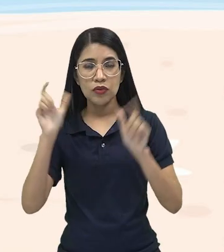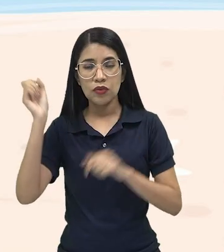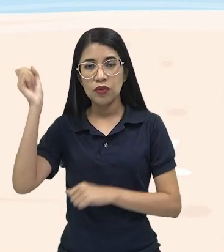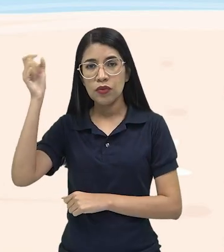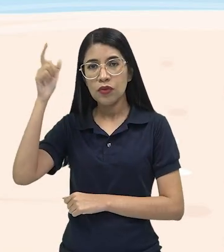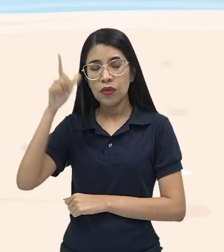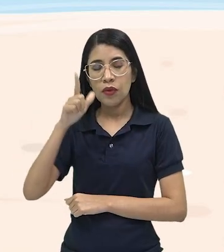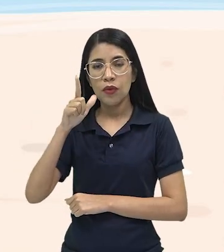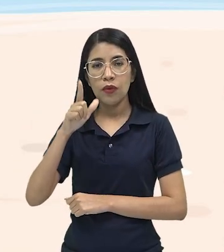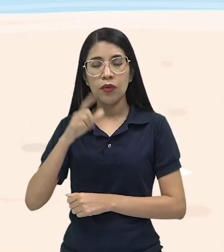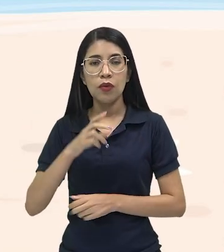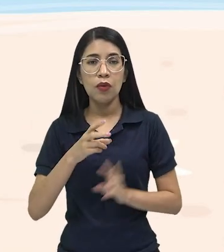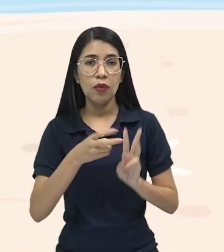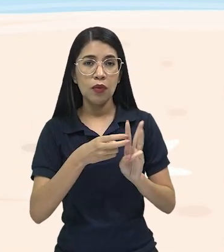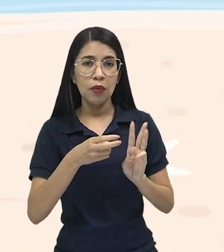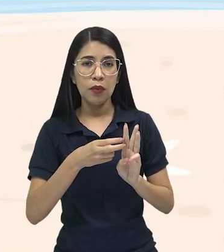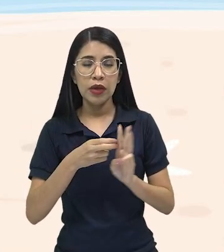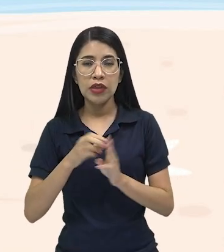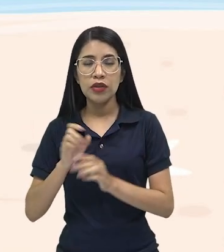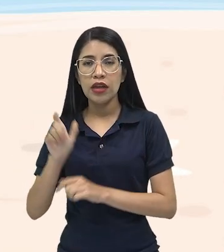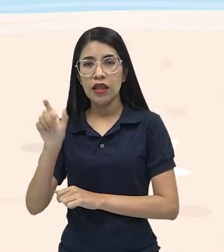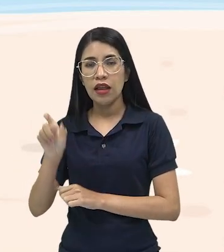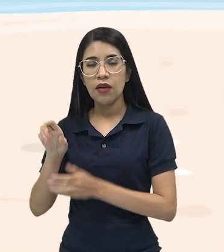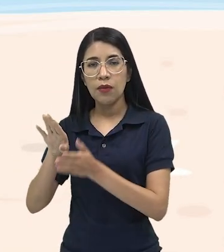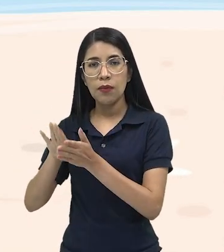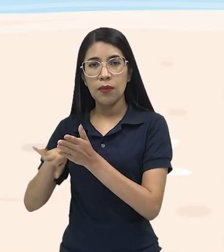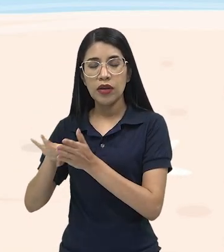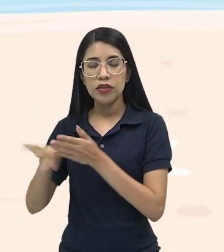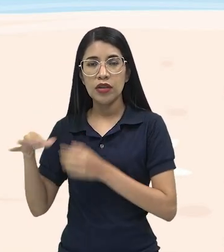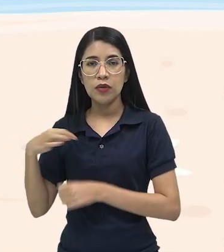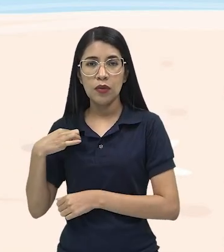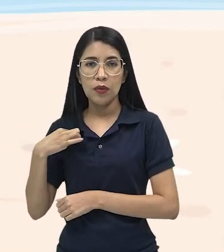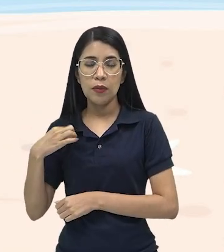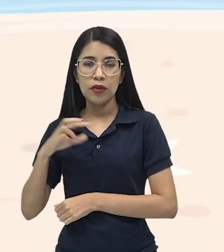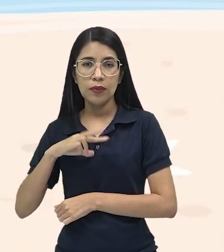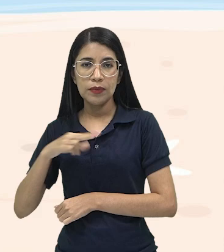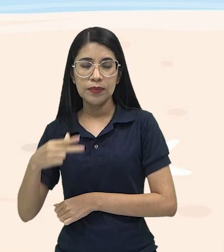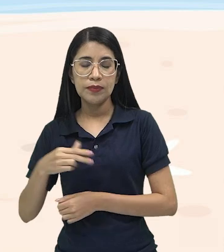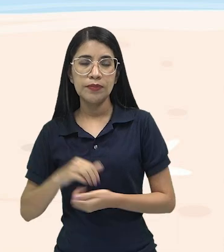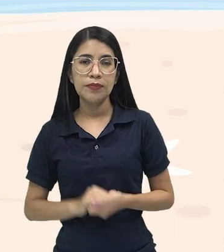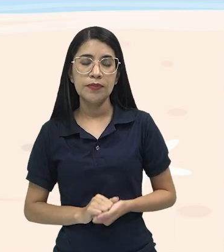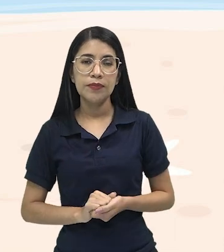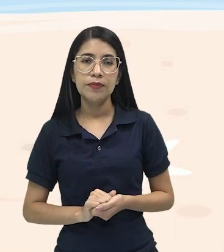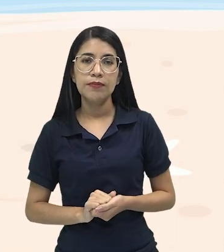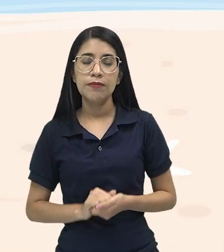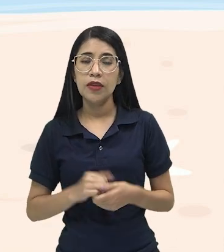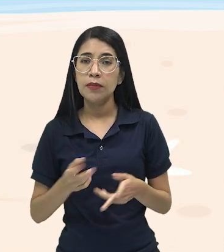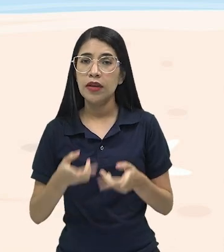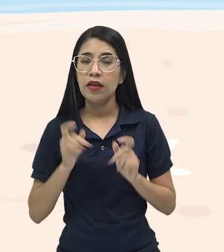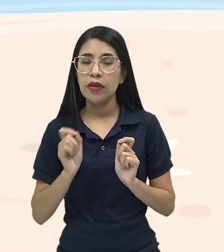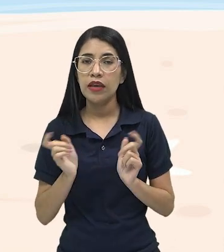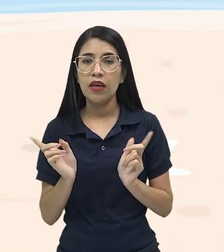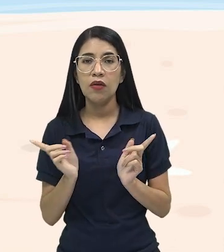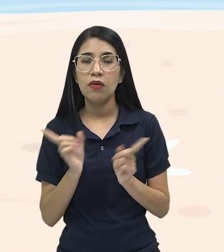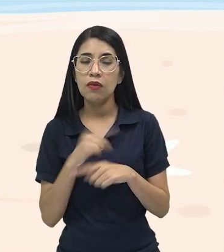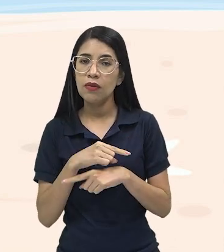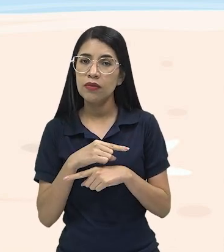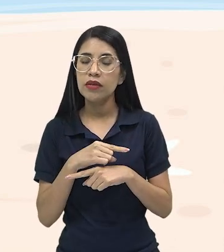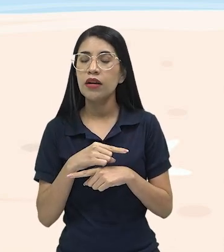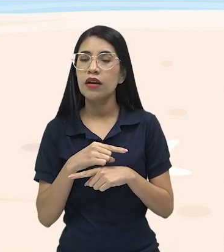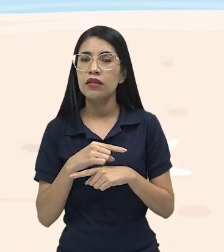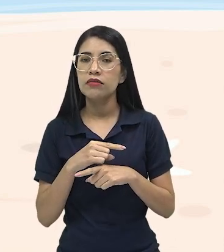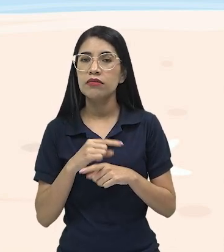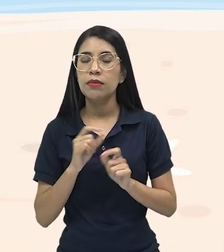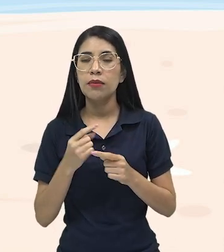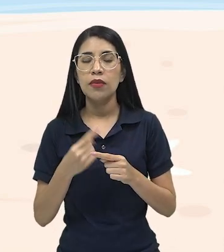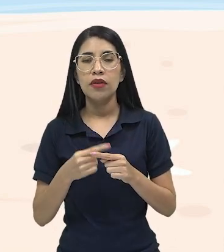teria despido o português. Então, observe que aqui ele faz uma inversão,